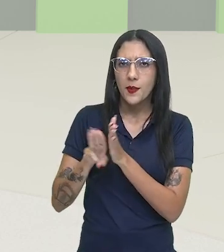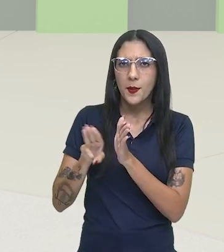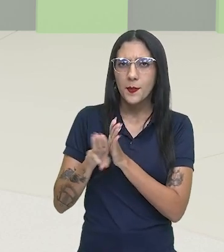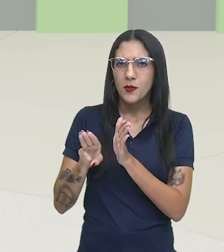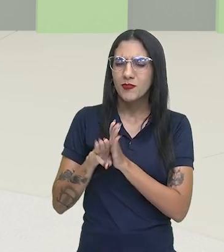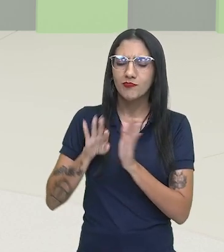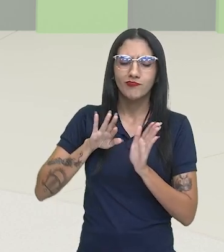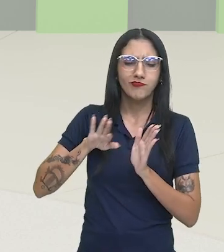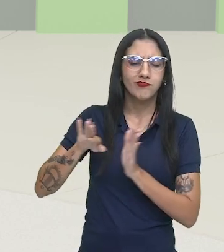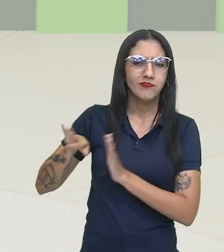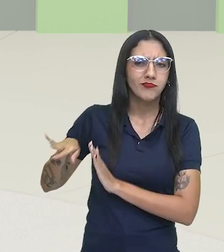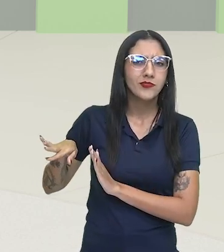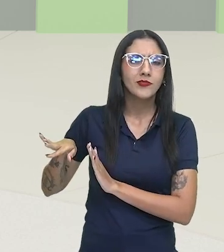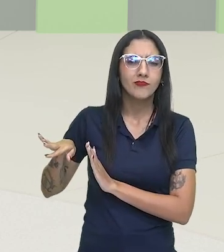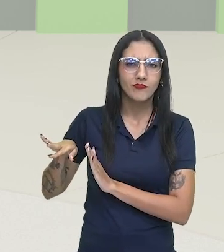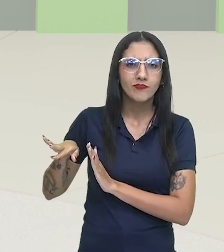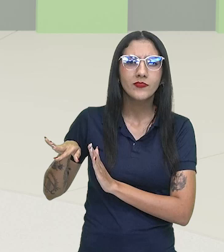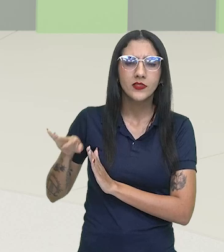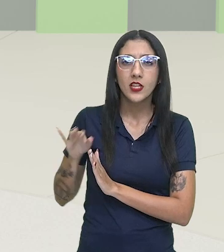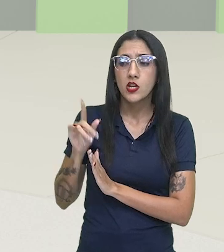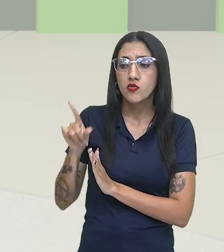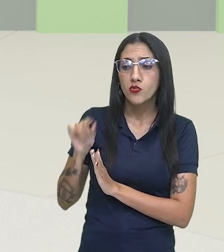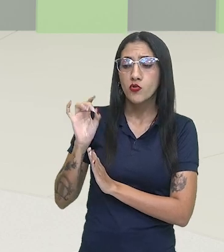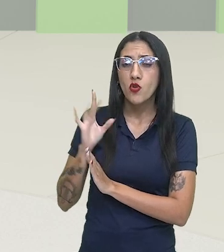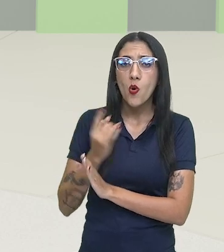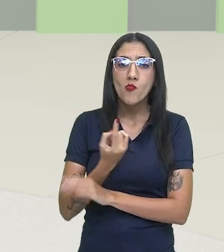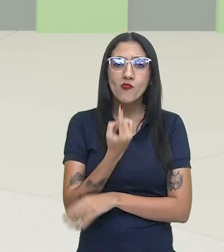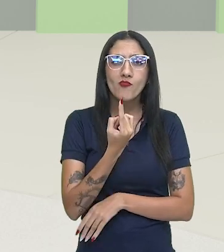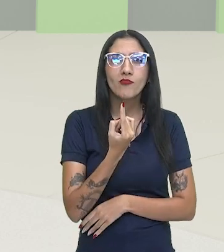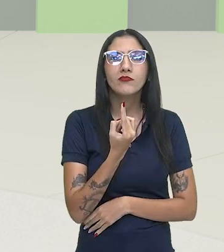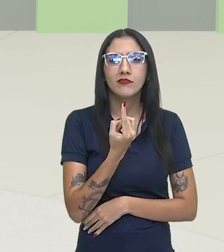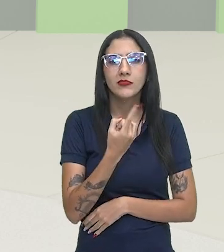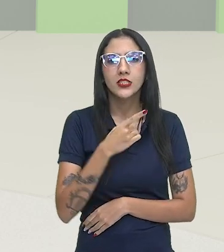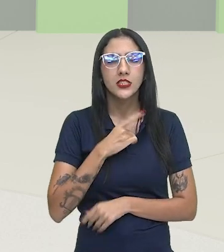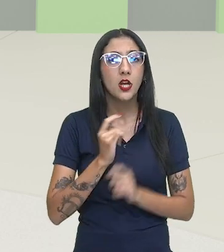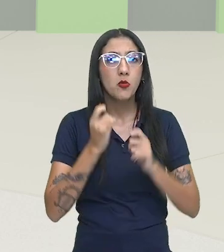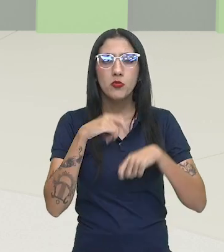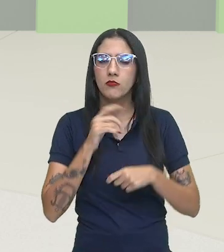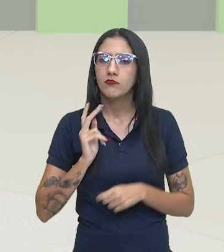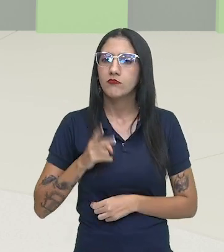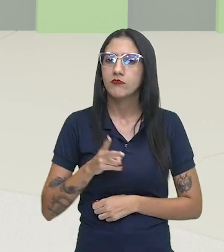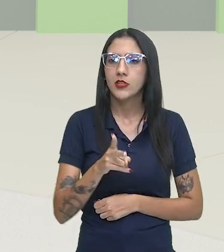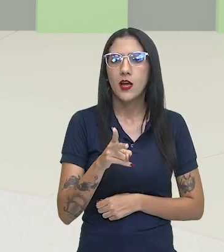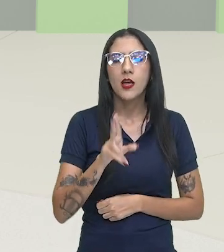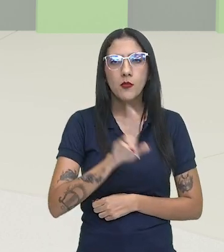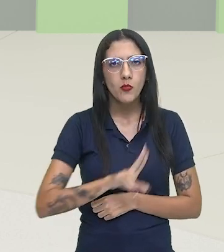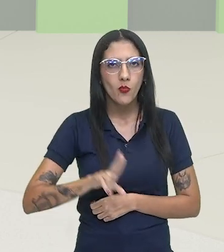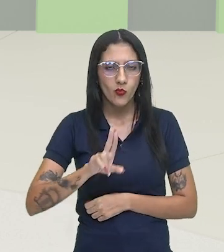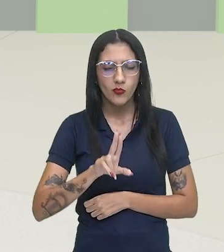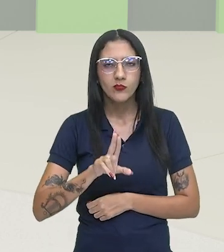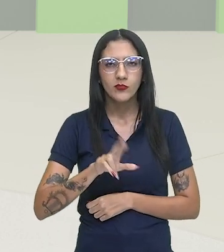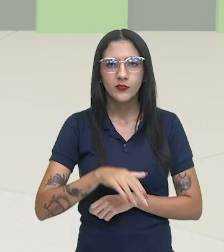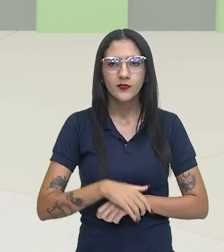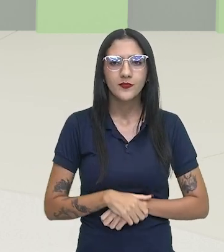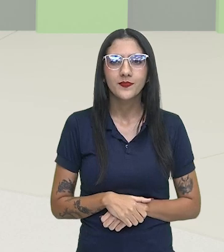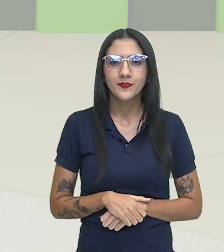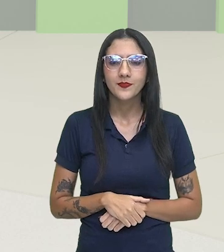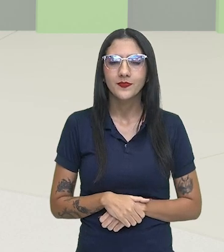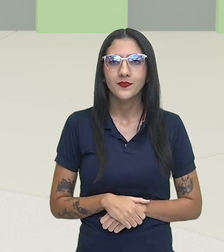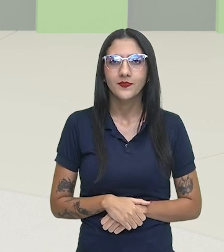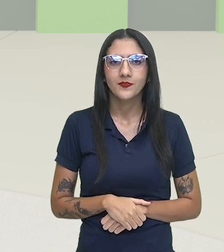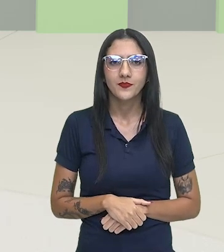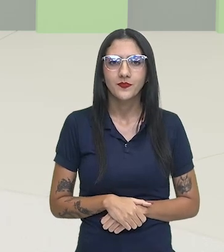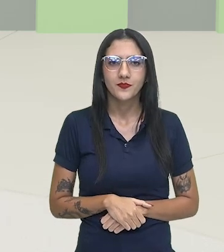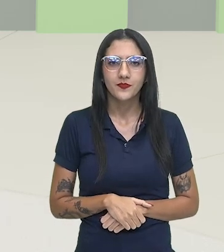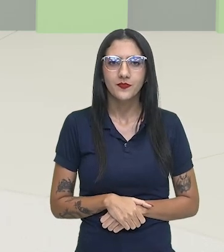a passos, e daqueles todos escolheu um para poder continuar repetindo no seu dia a dia, né?